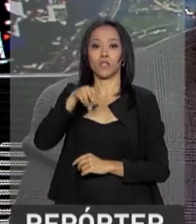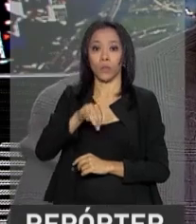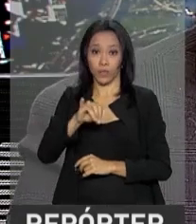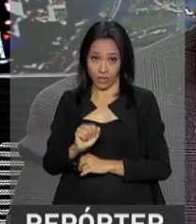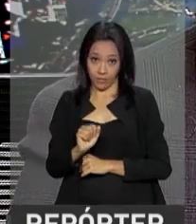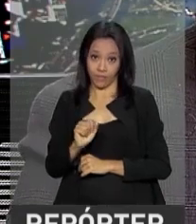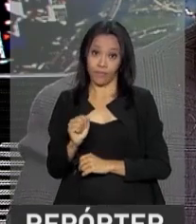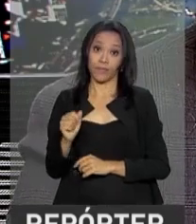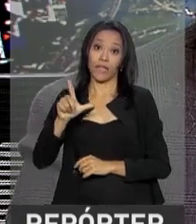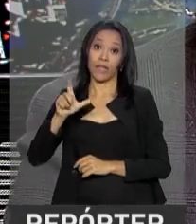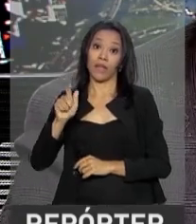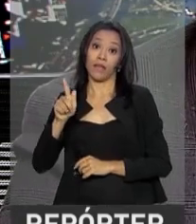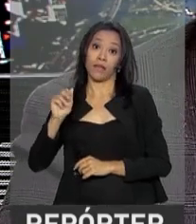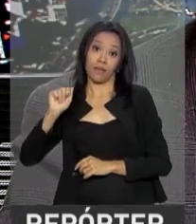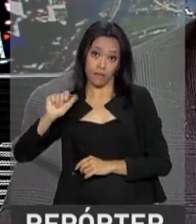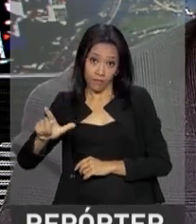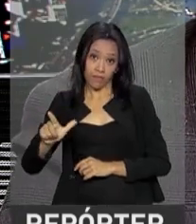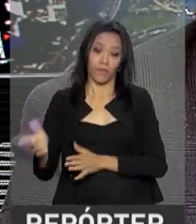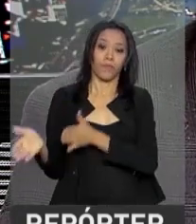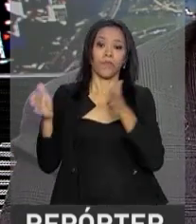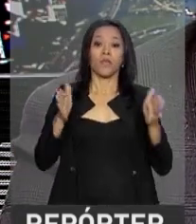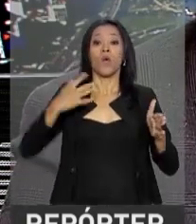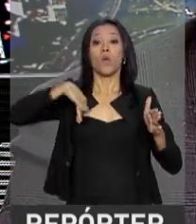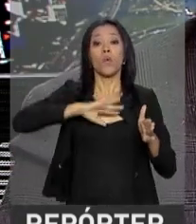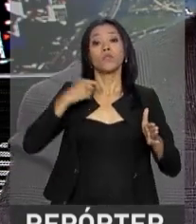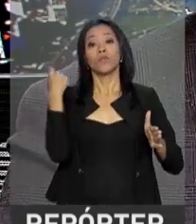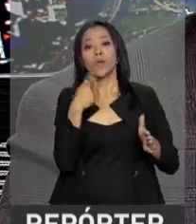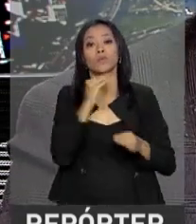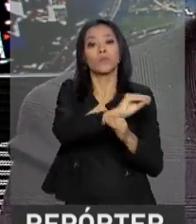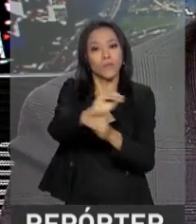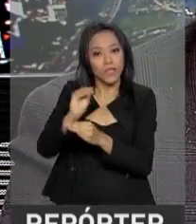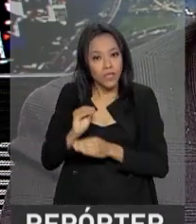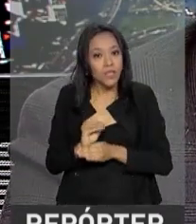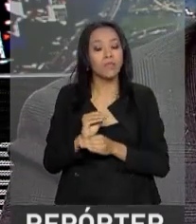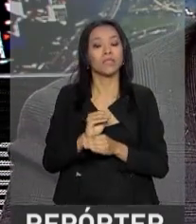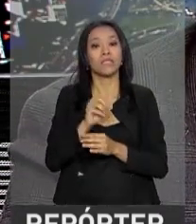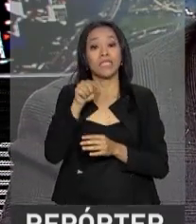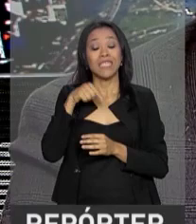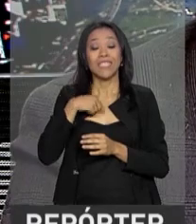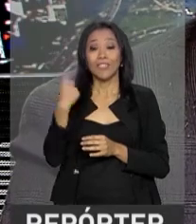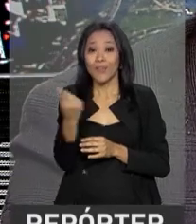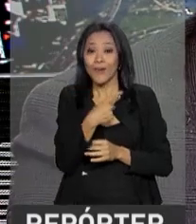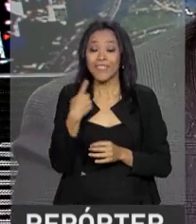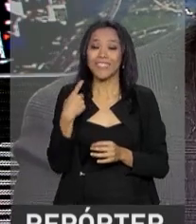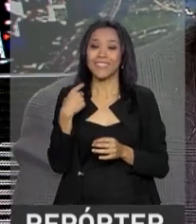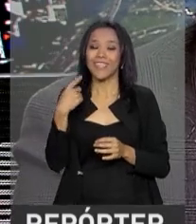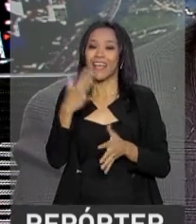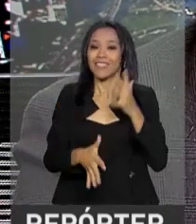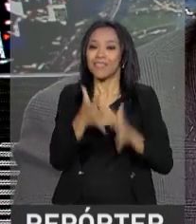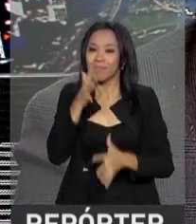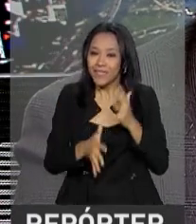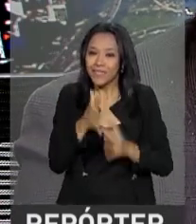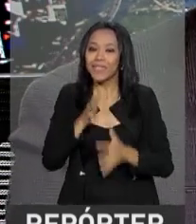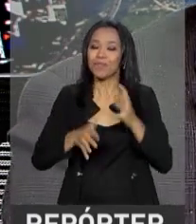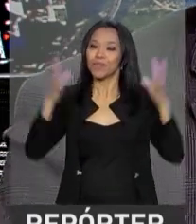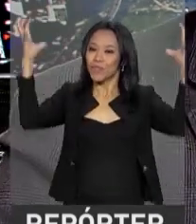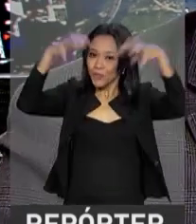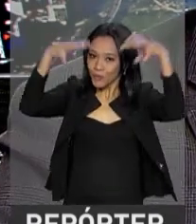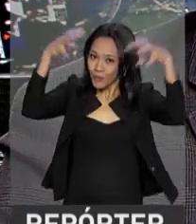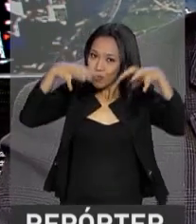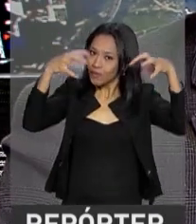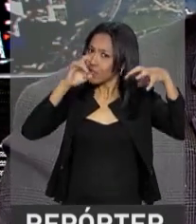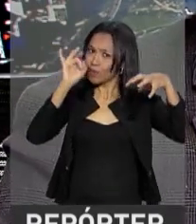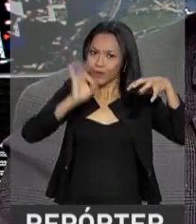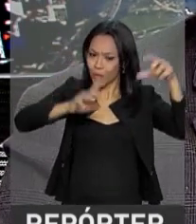amazônico nós mudamos o regime de chuva nós afetamos o regime de chuvas para o resto do brasil e isso